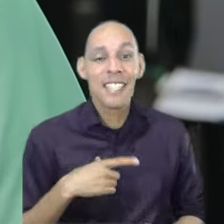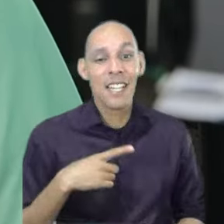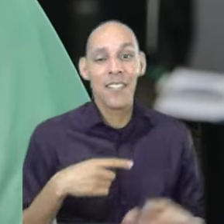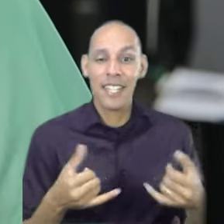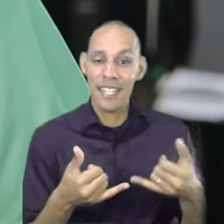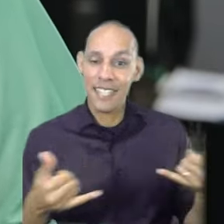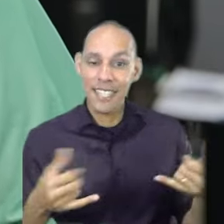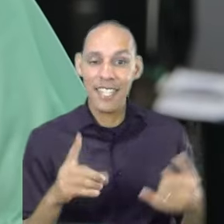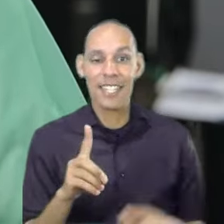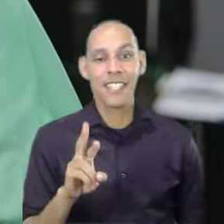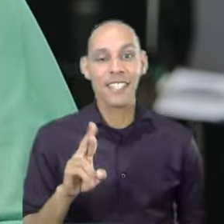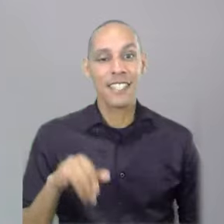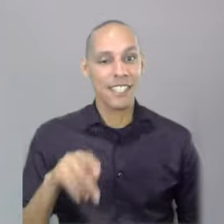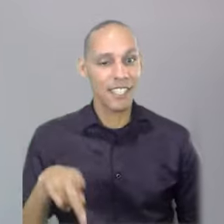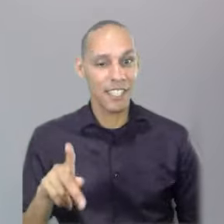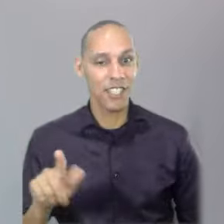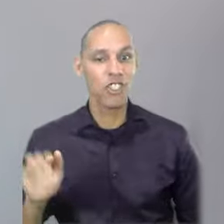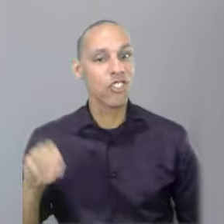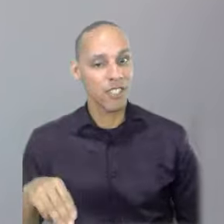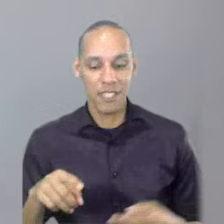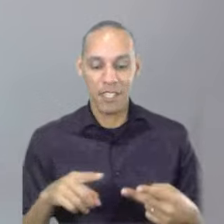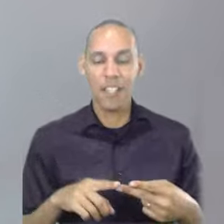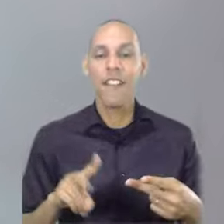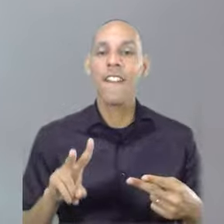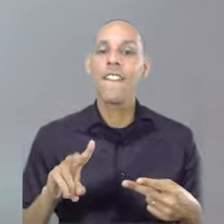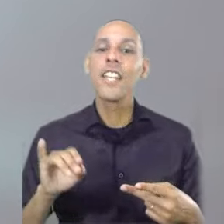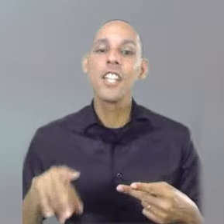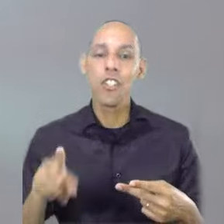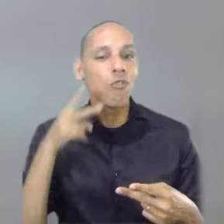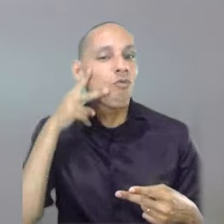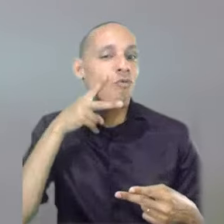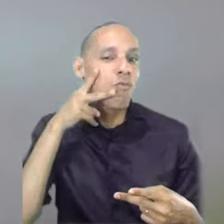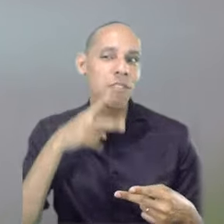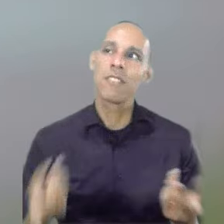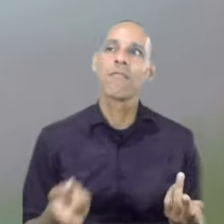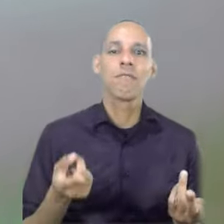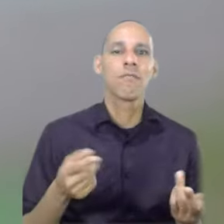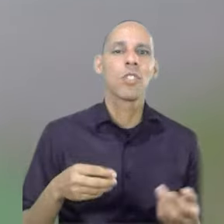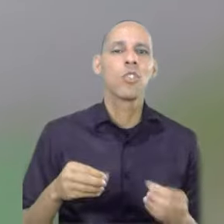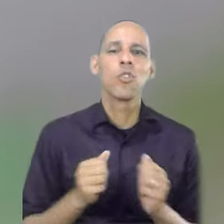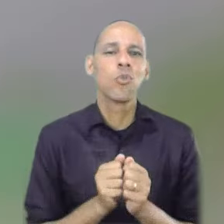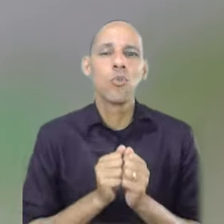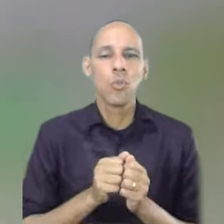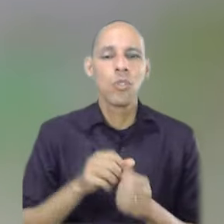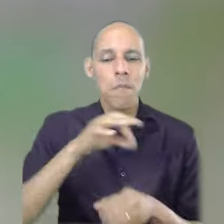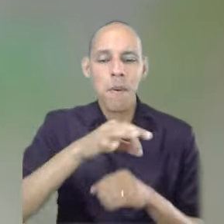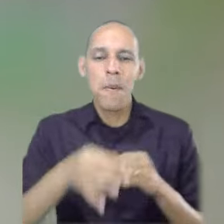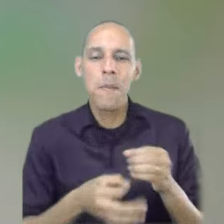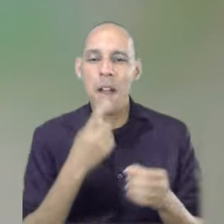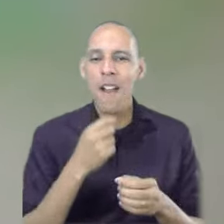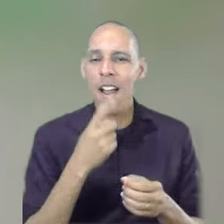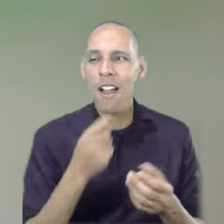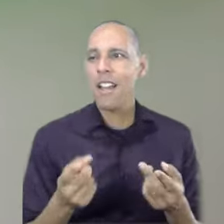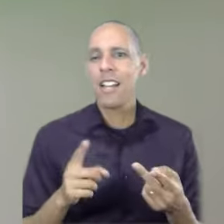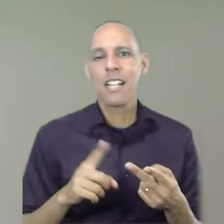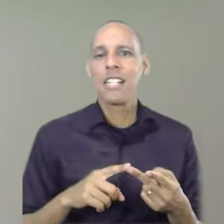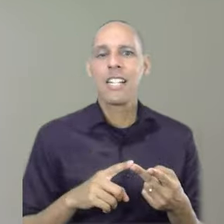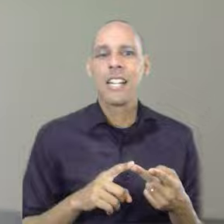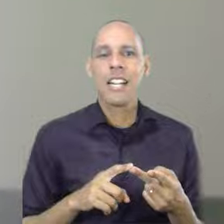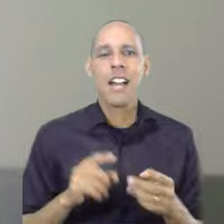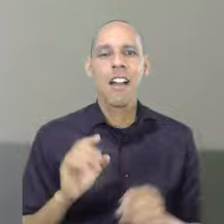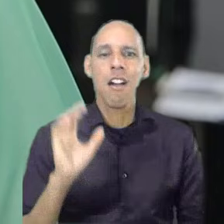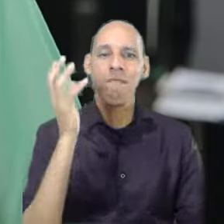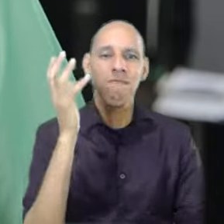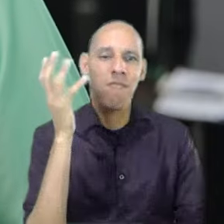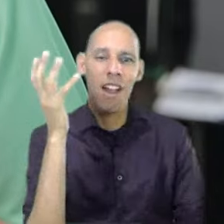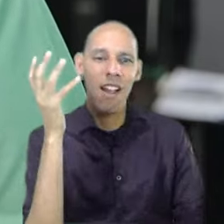de vinho, né? Sangria, vinho com morango, vinho com abacaxi, algumas coisas assim nesse sentido. Então nós temos uma linha grande de drinks e